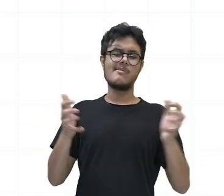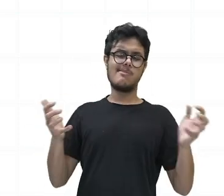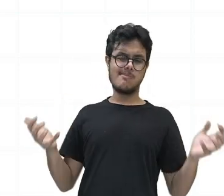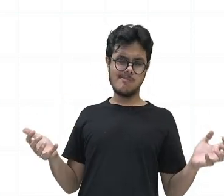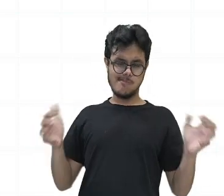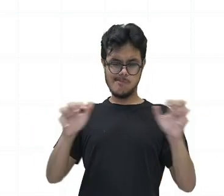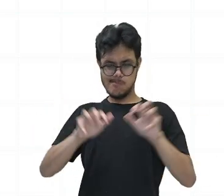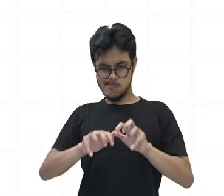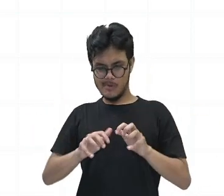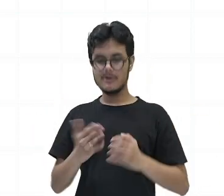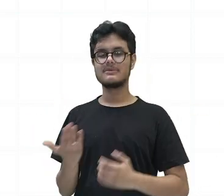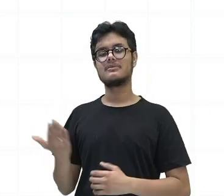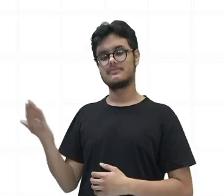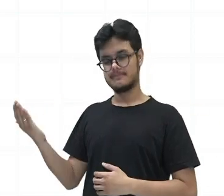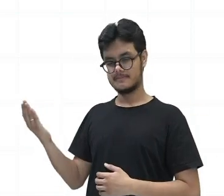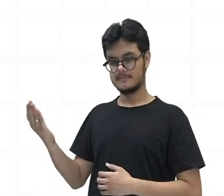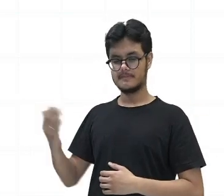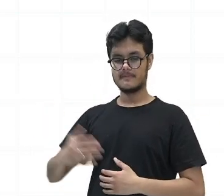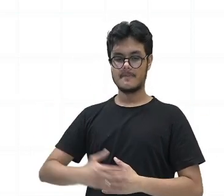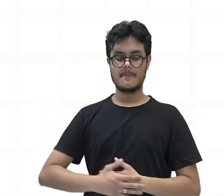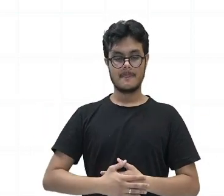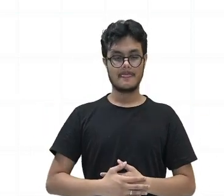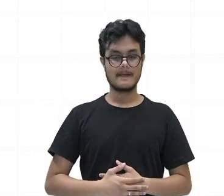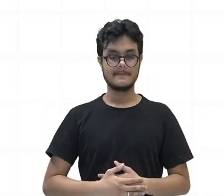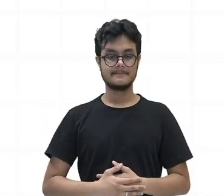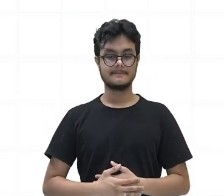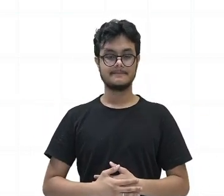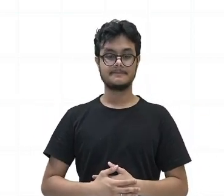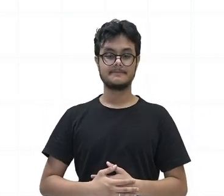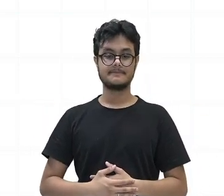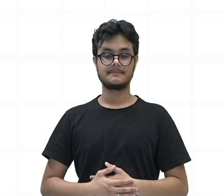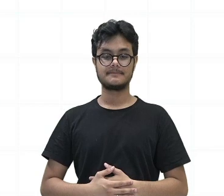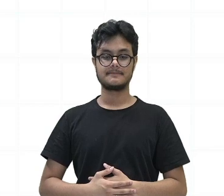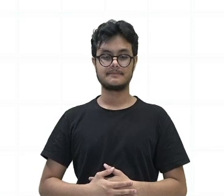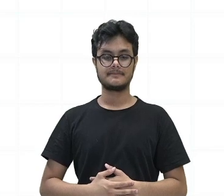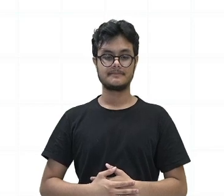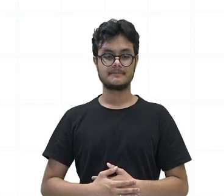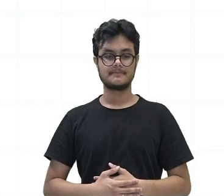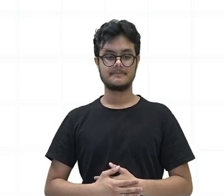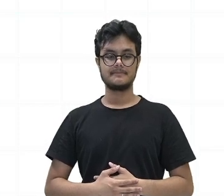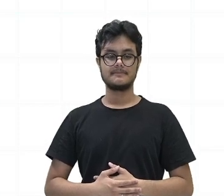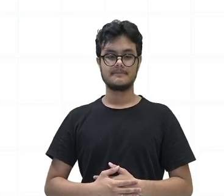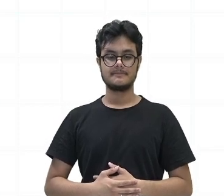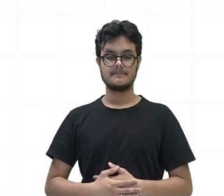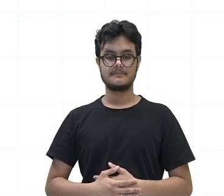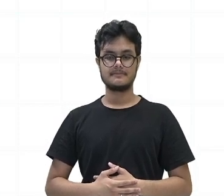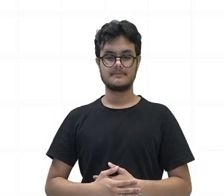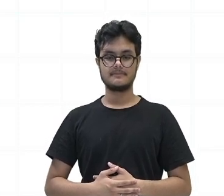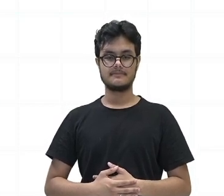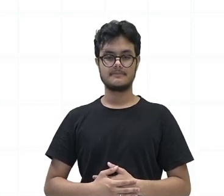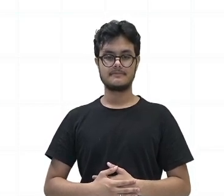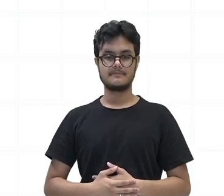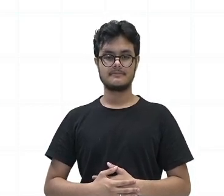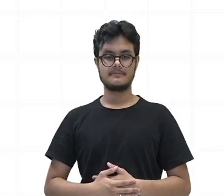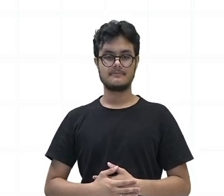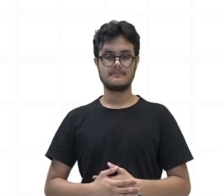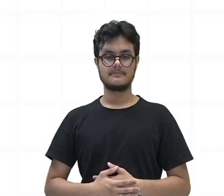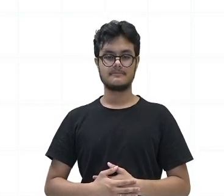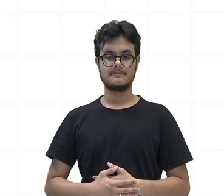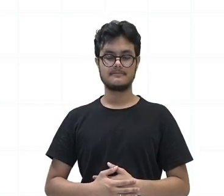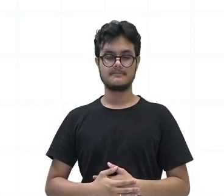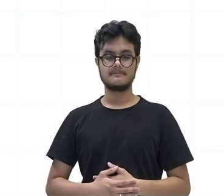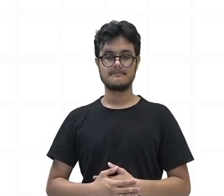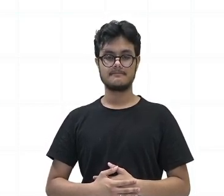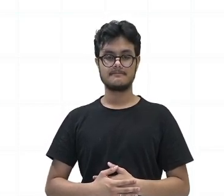teclas, que você vai produzindo esse som. Então, dentro desse contexto, tudo que envolve esse instrumento aí é a